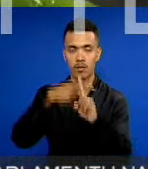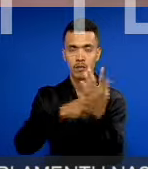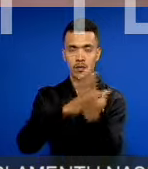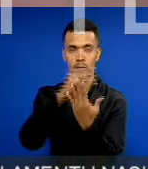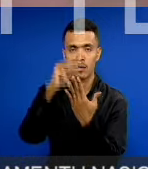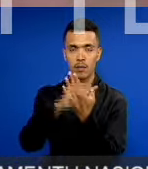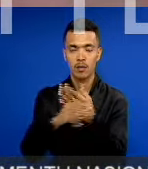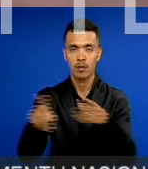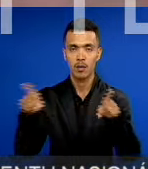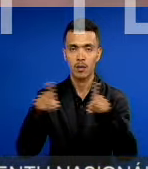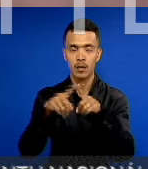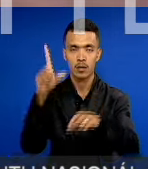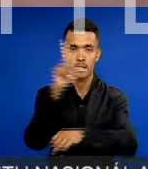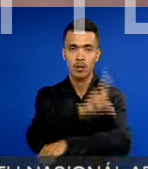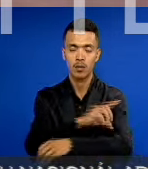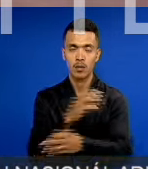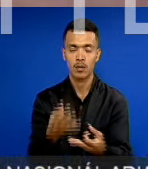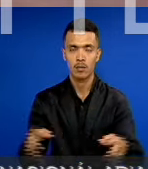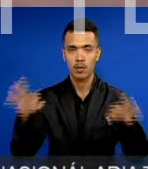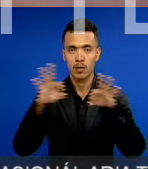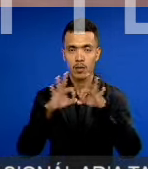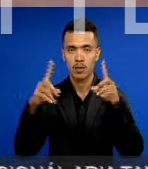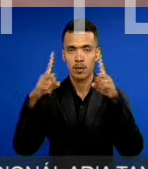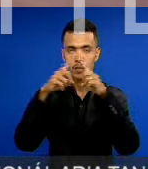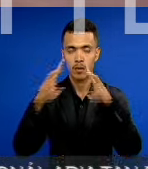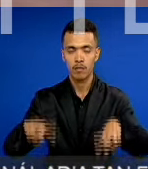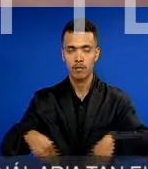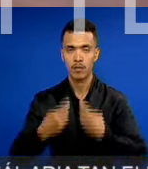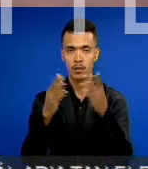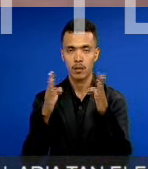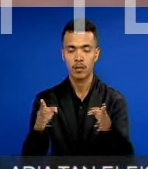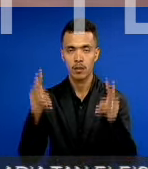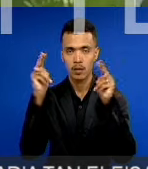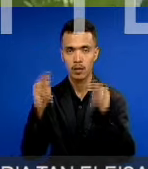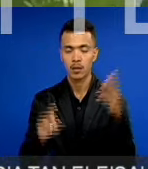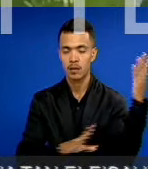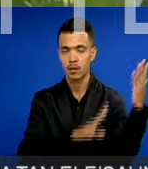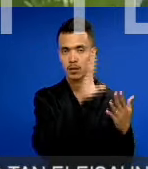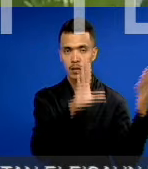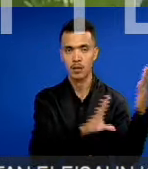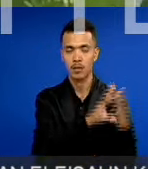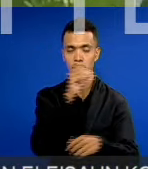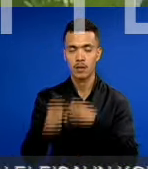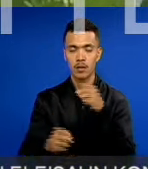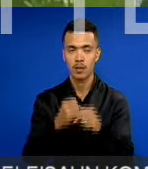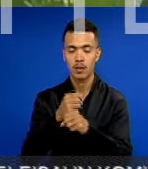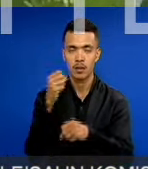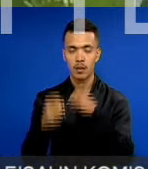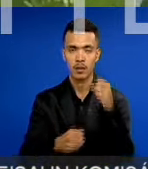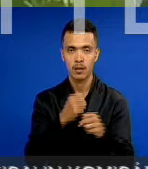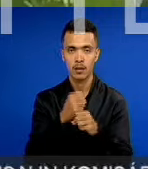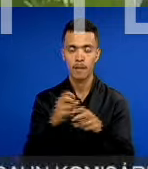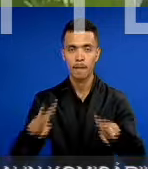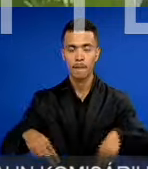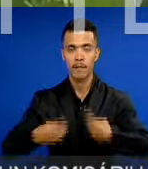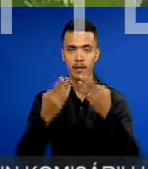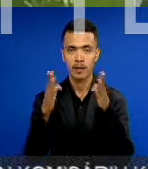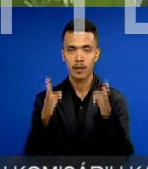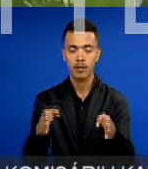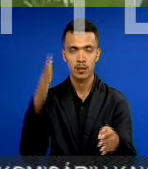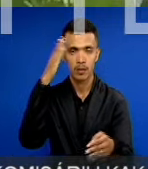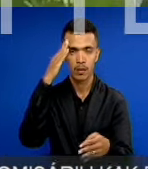loro importante para veteranos. Tambané precisa celebra caratinan. Labar veterano ne consciência, veterano ne